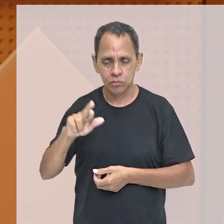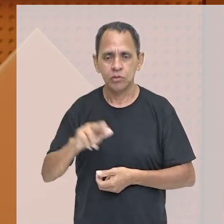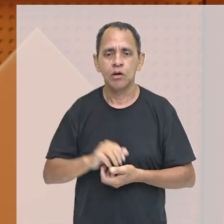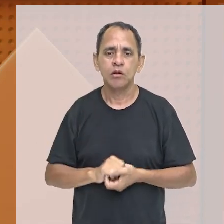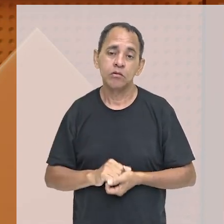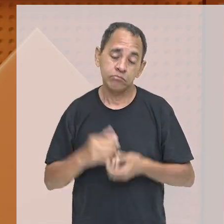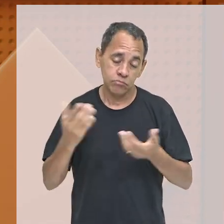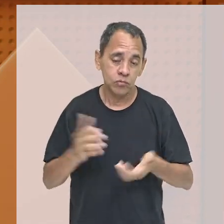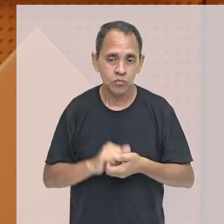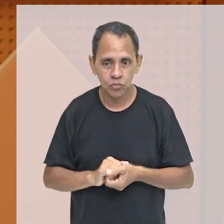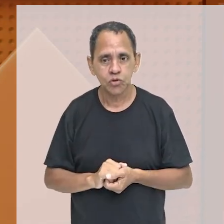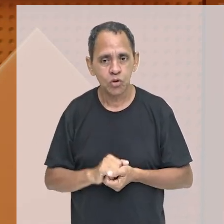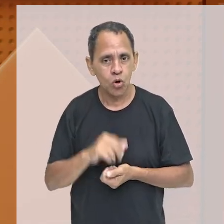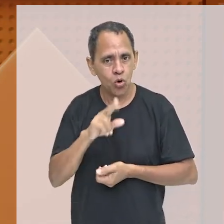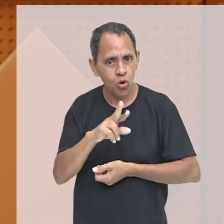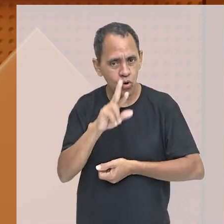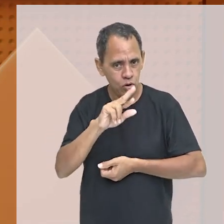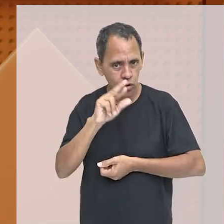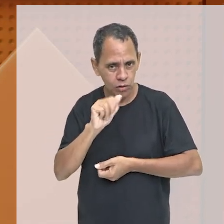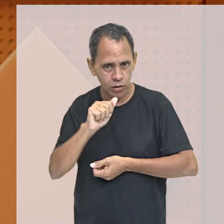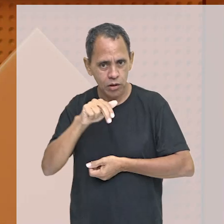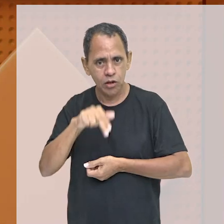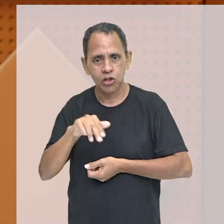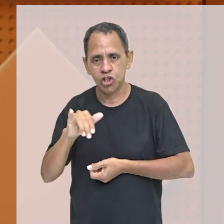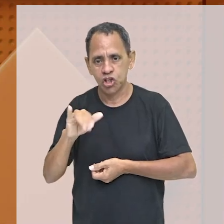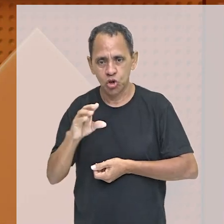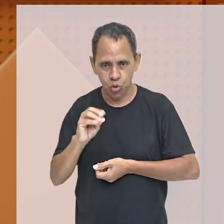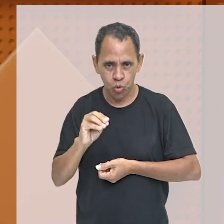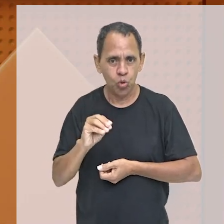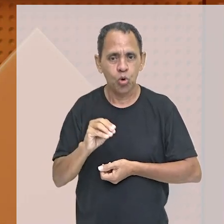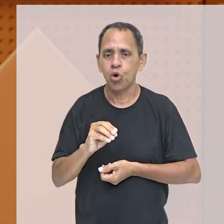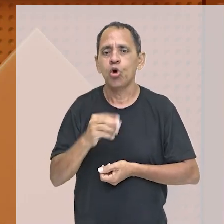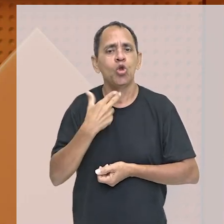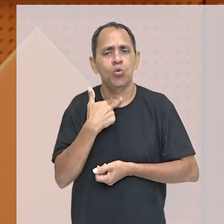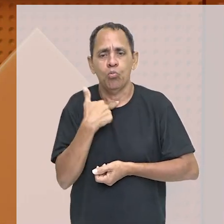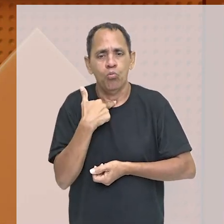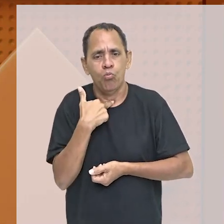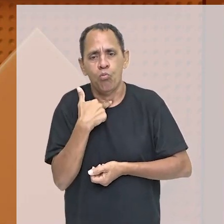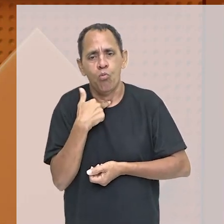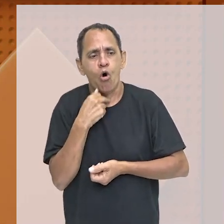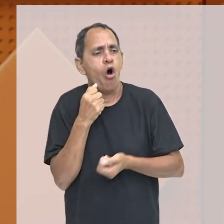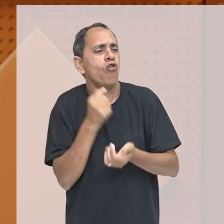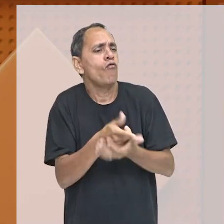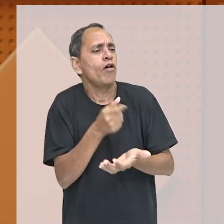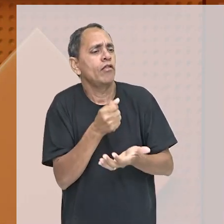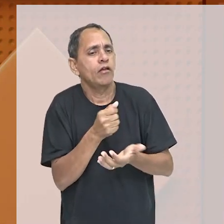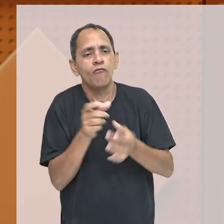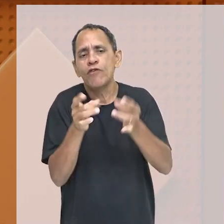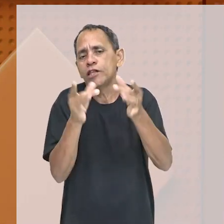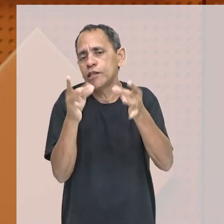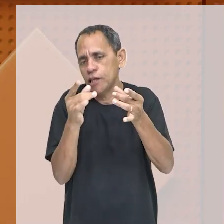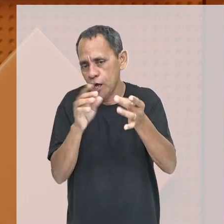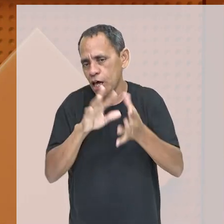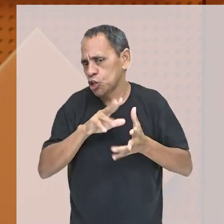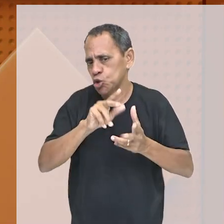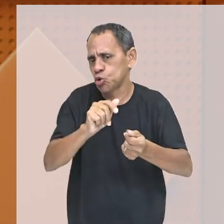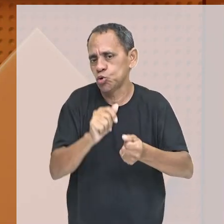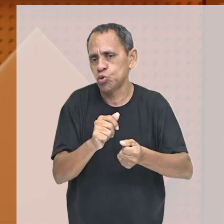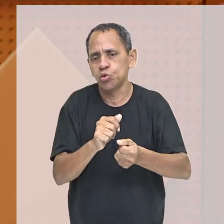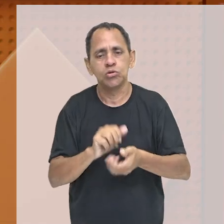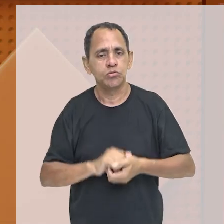livremente explorado, livremente vendido, mas lá há uma reserva desses recursos naturais que